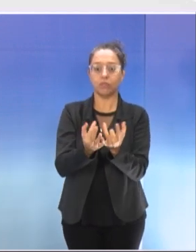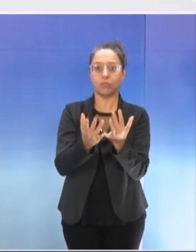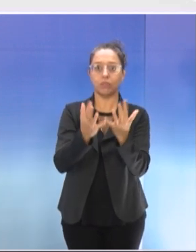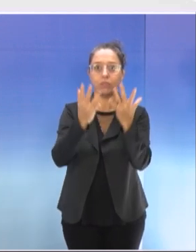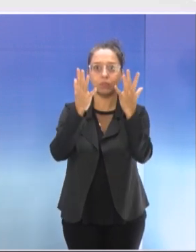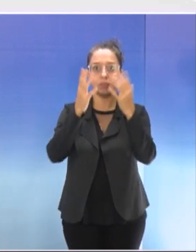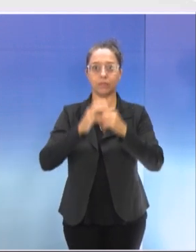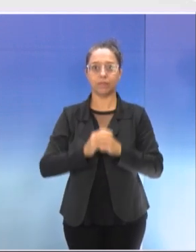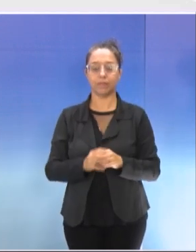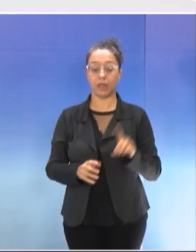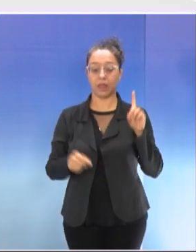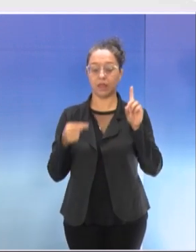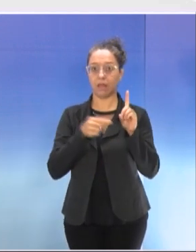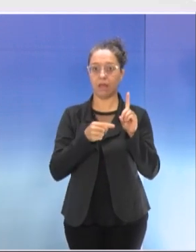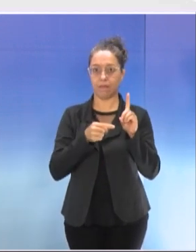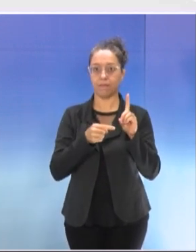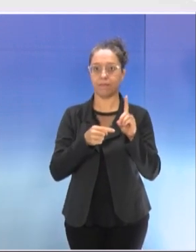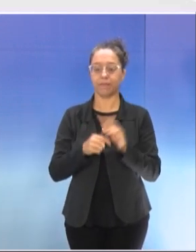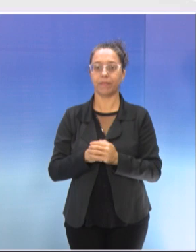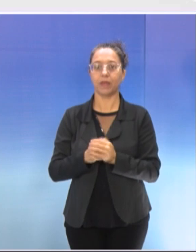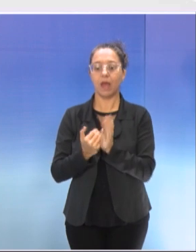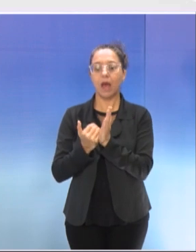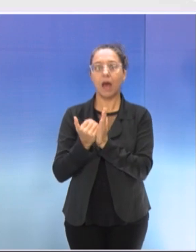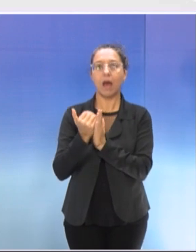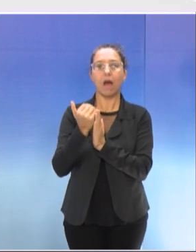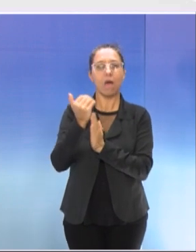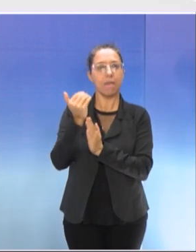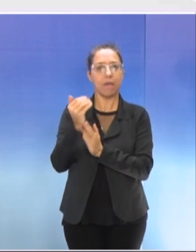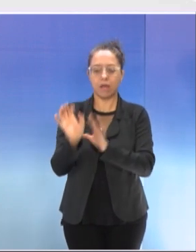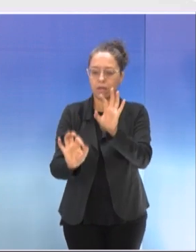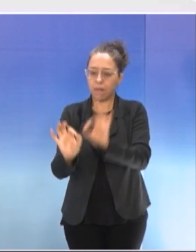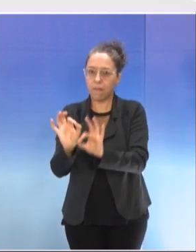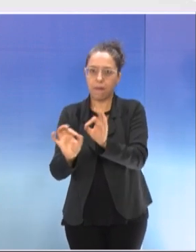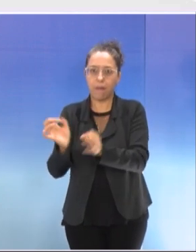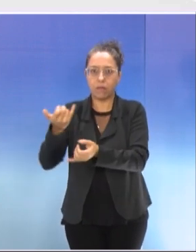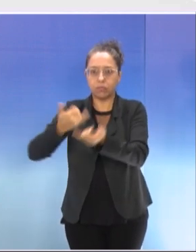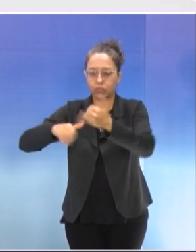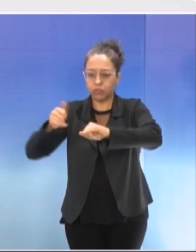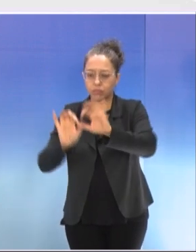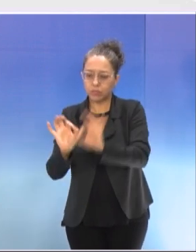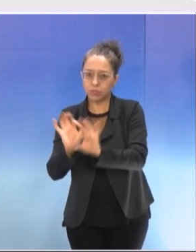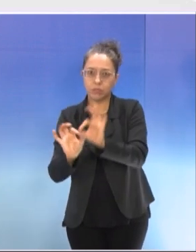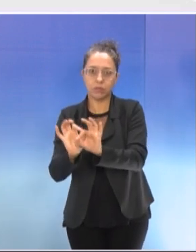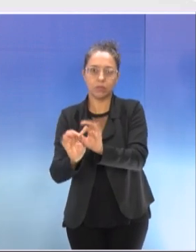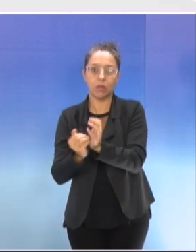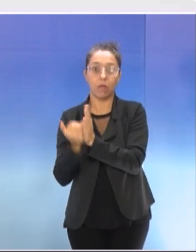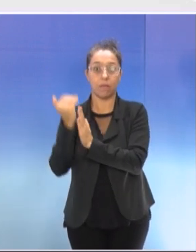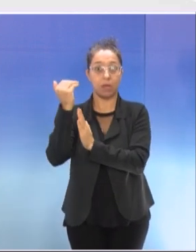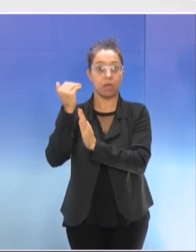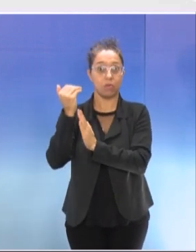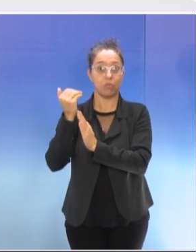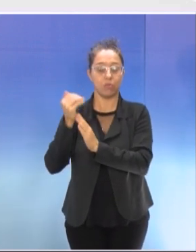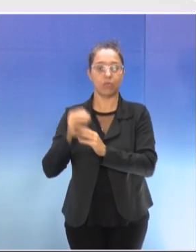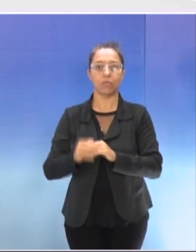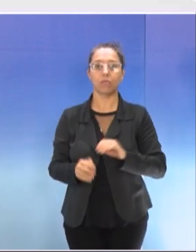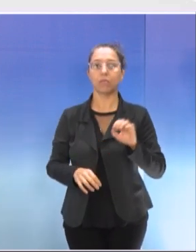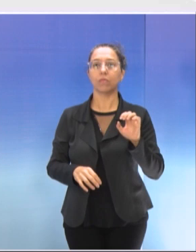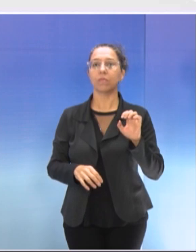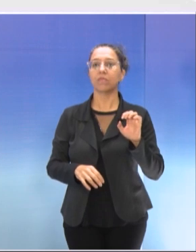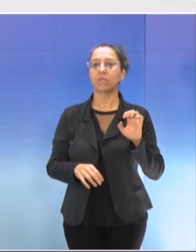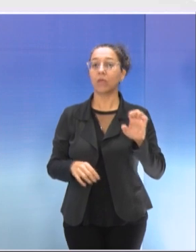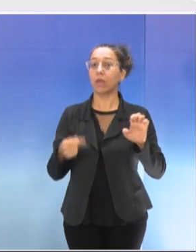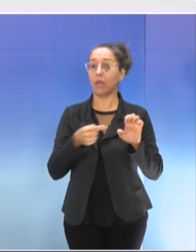utilização de solutos voláteis que facilitam a evaporação do solvente. D, aumento